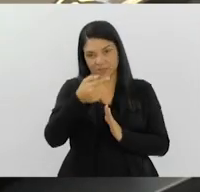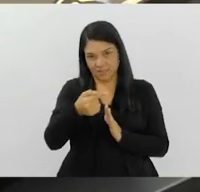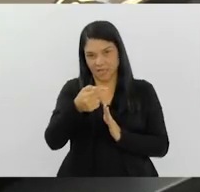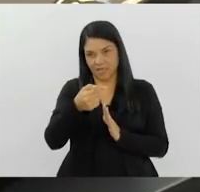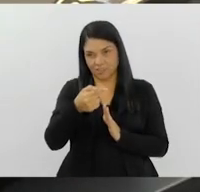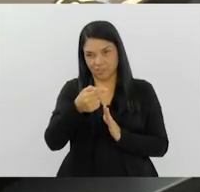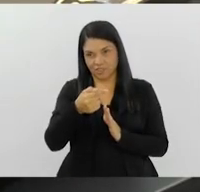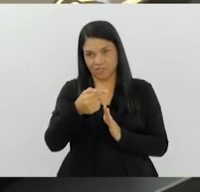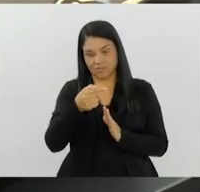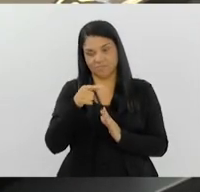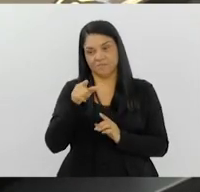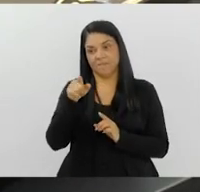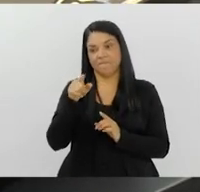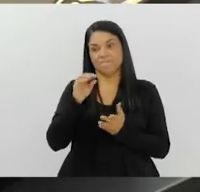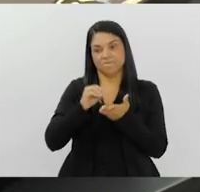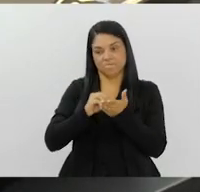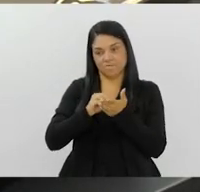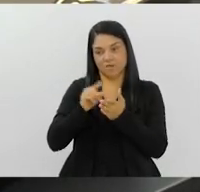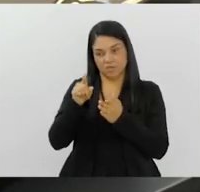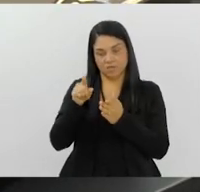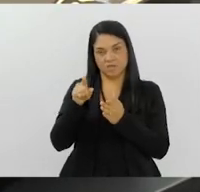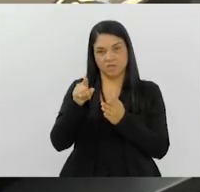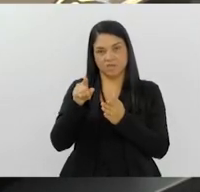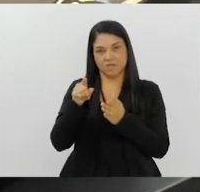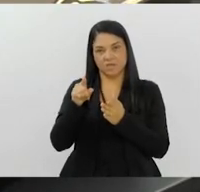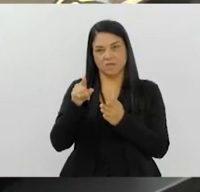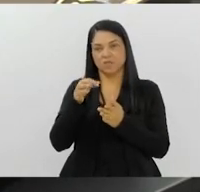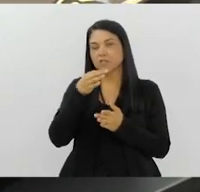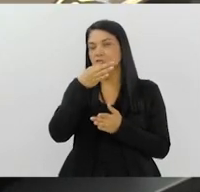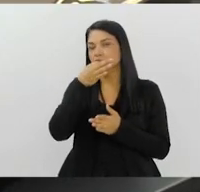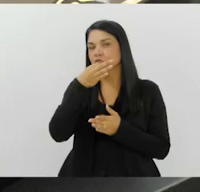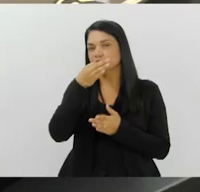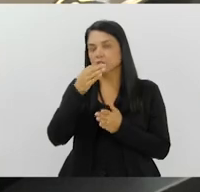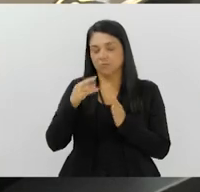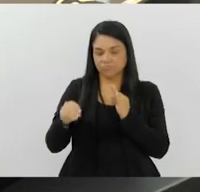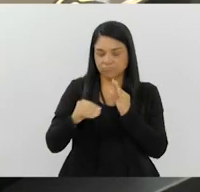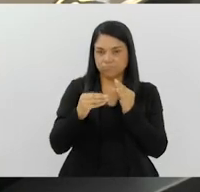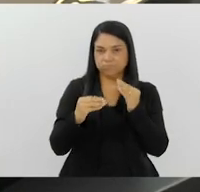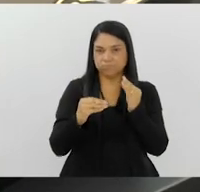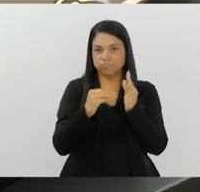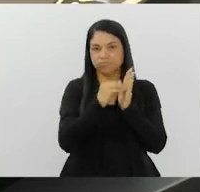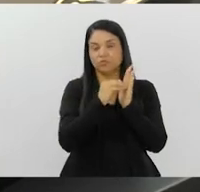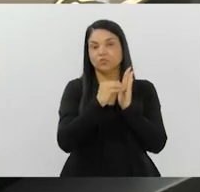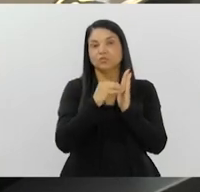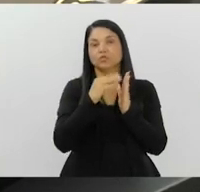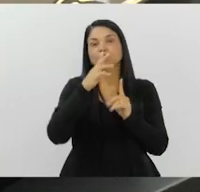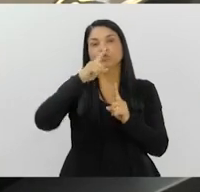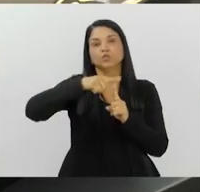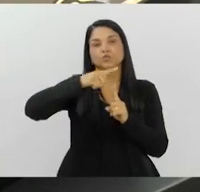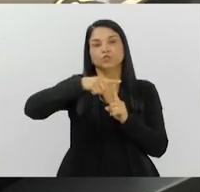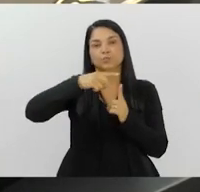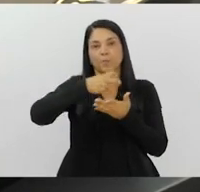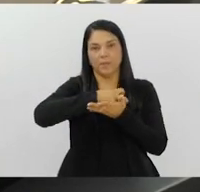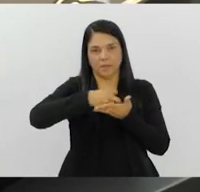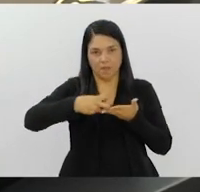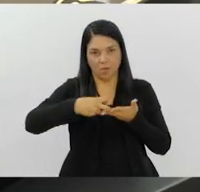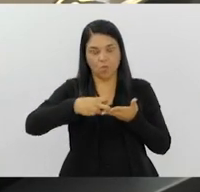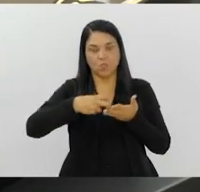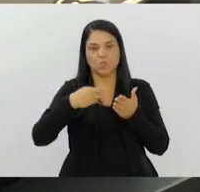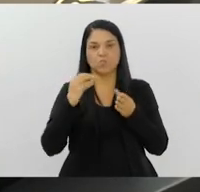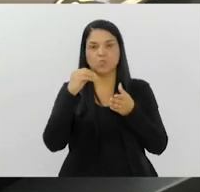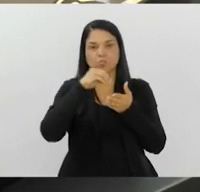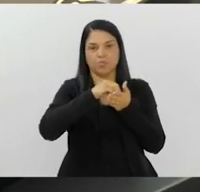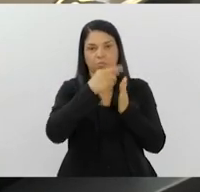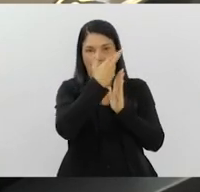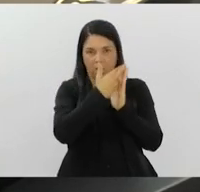vai colocar que é o que o Senor Artur sugeriu aqui que é inseri o tipo penal é no relatório na